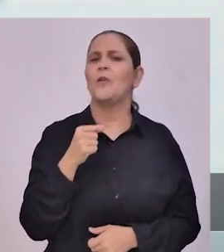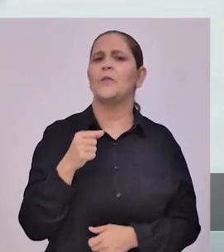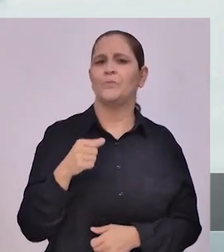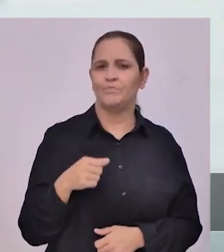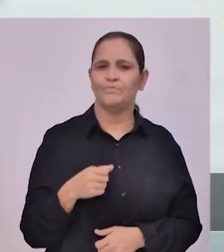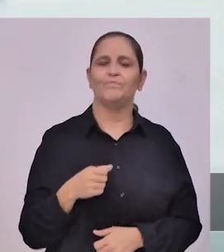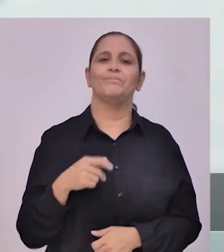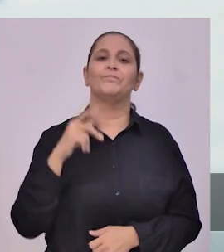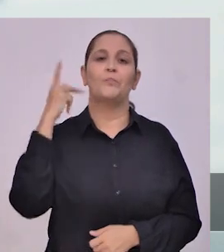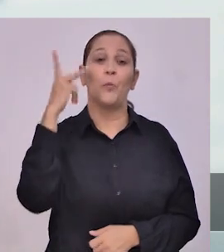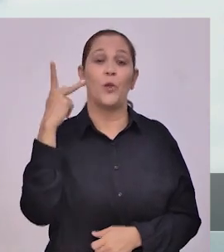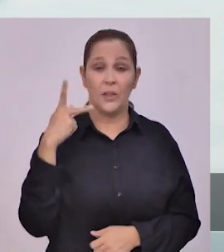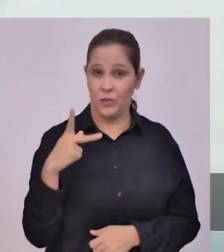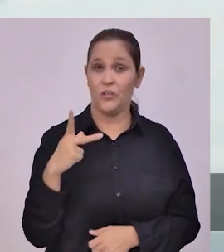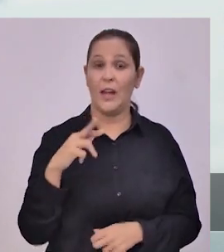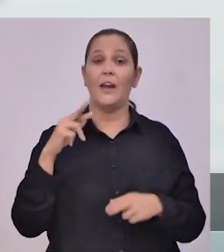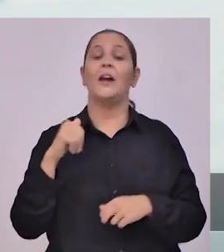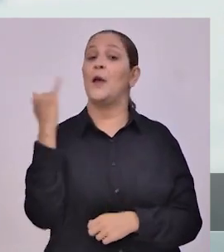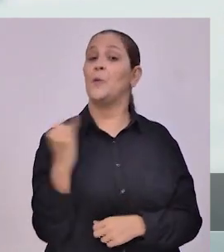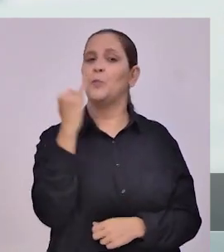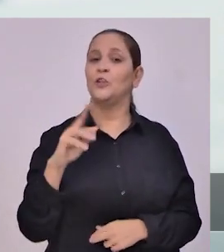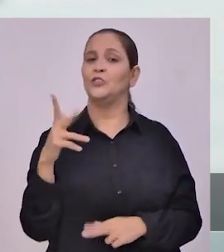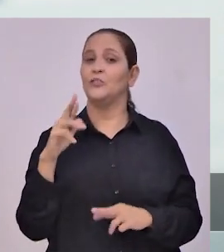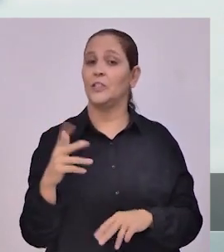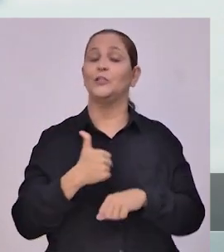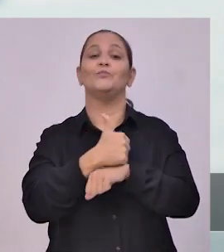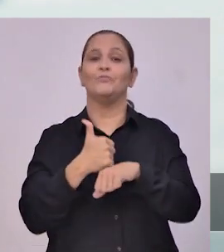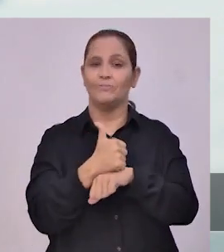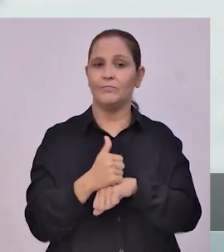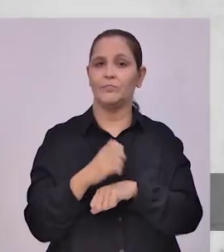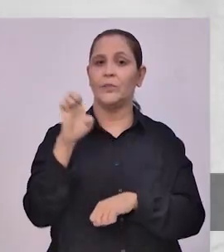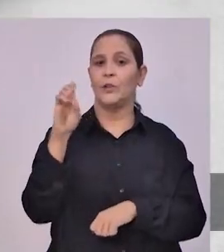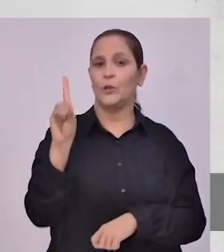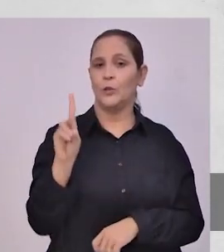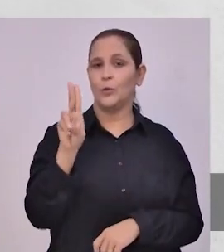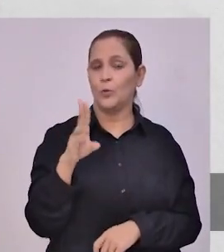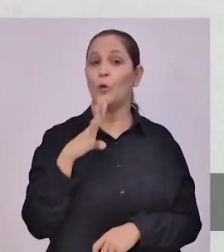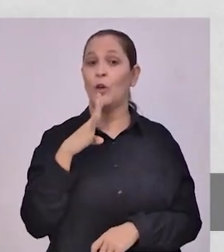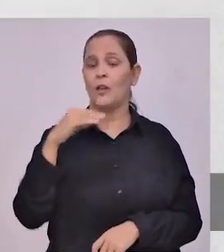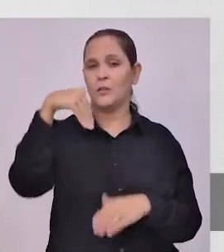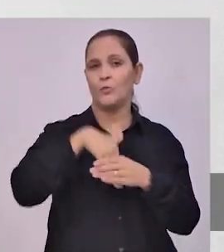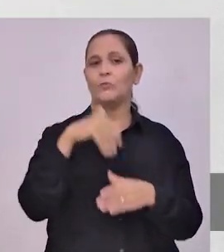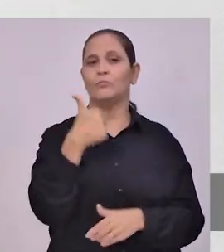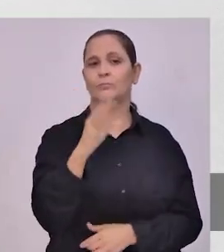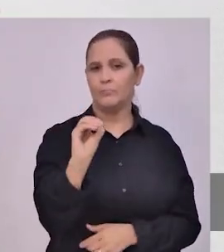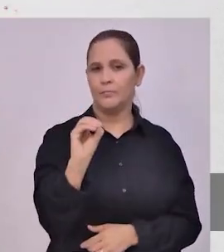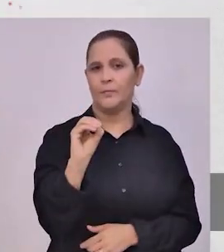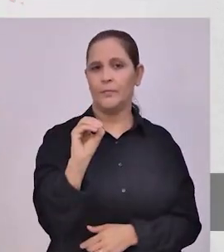Nicolinha, política é vocação e não profissão. Edu, quem conhece, vota. Edu é 10.